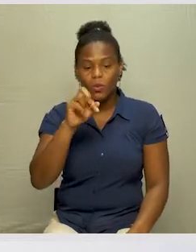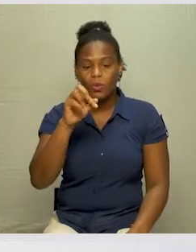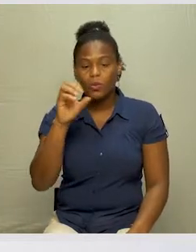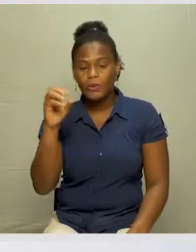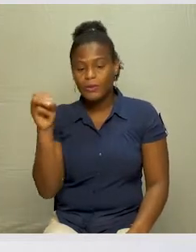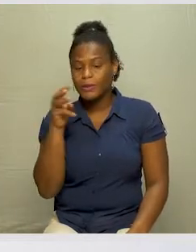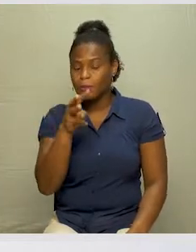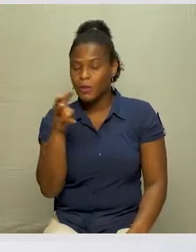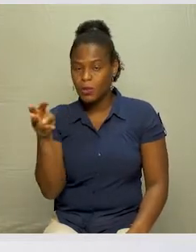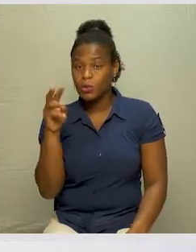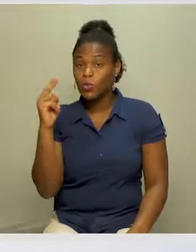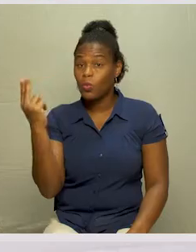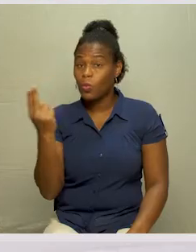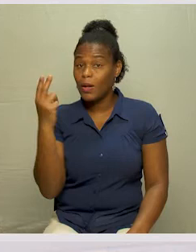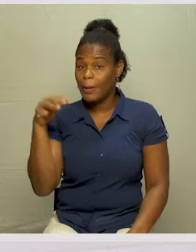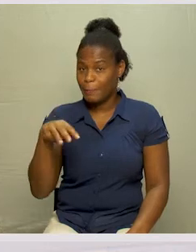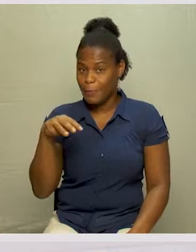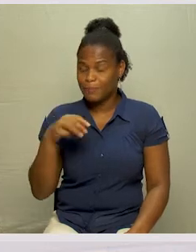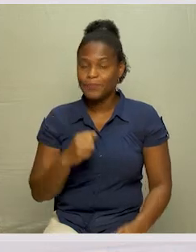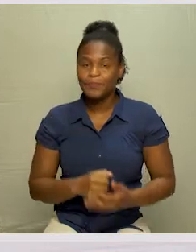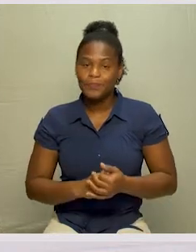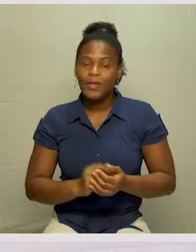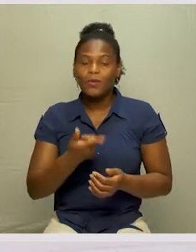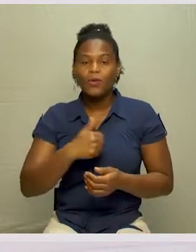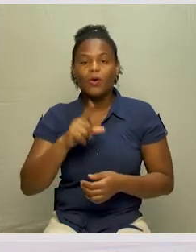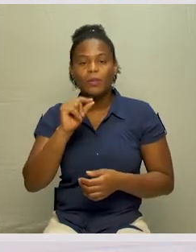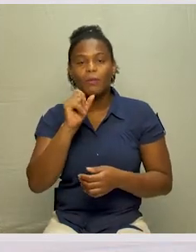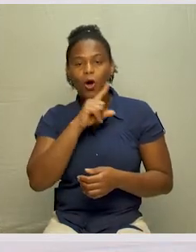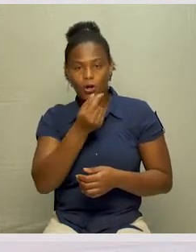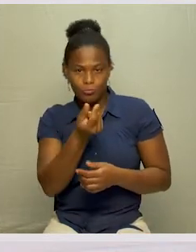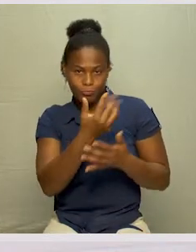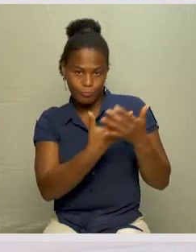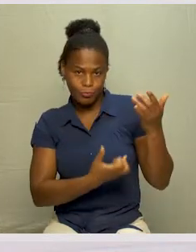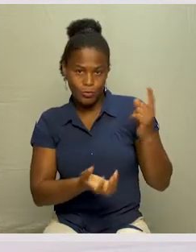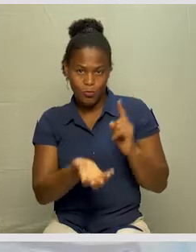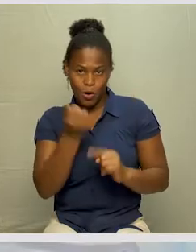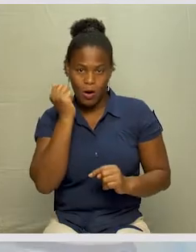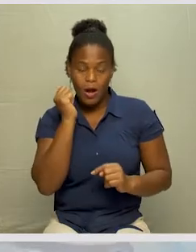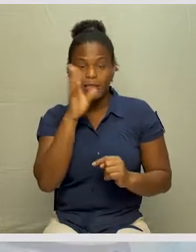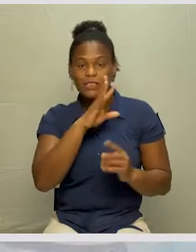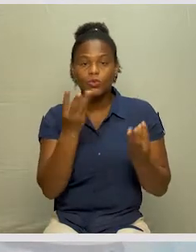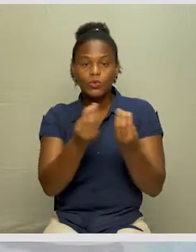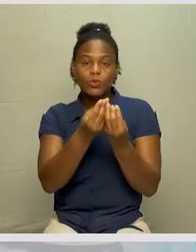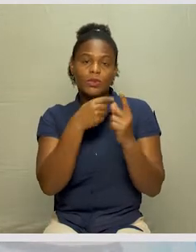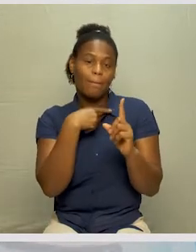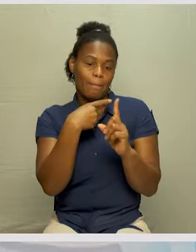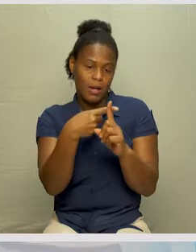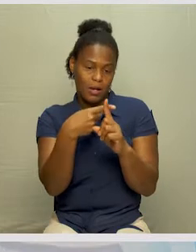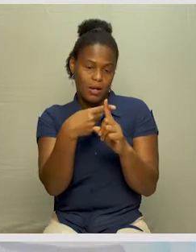14.800 milhões de unidades monetárias. Vimos também que podemos obter este saldo